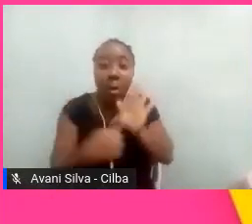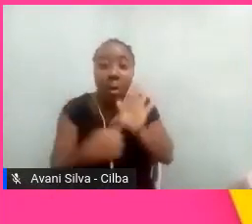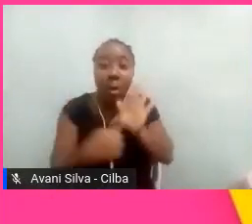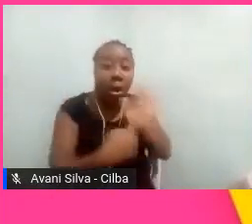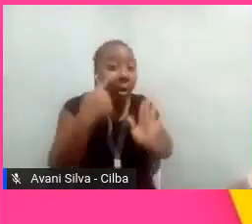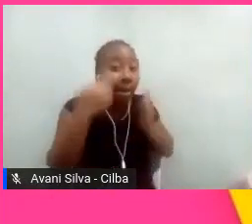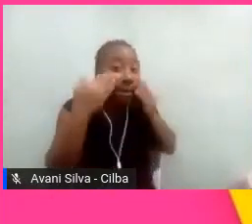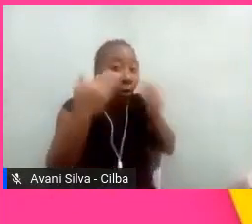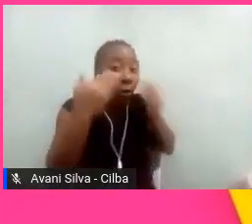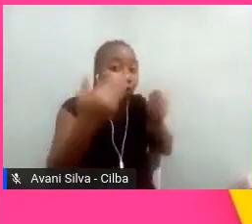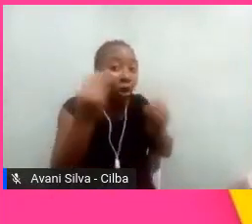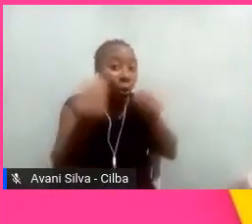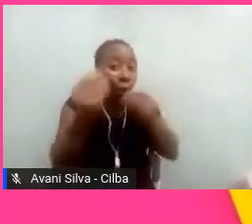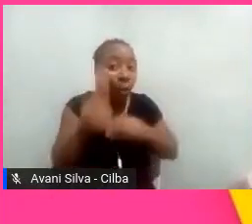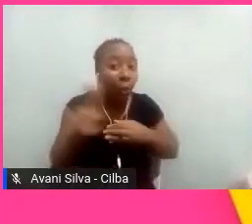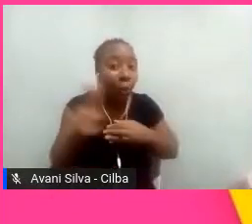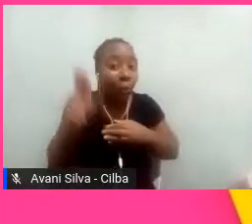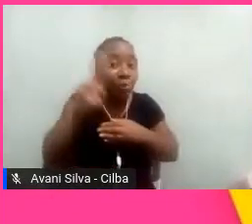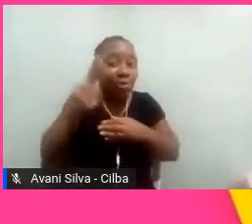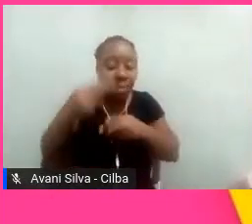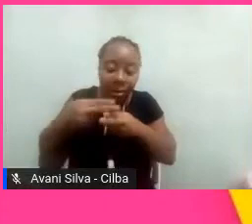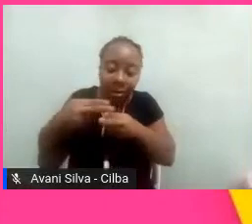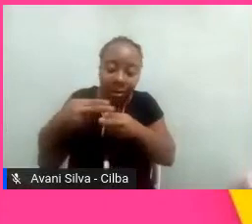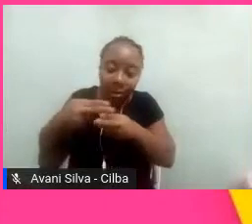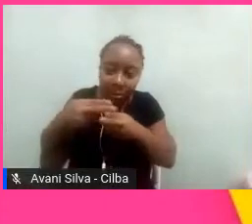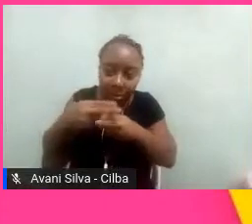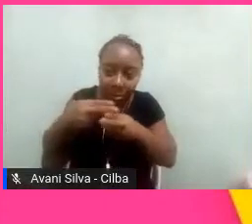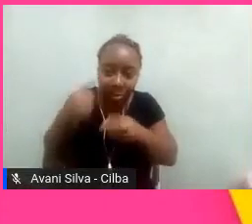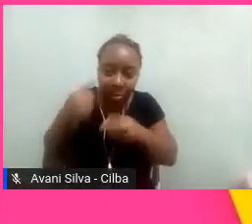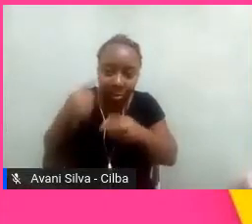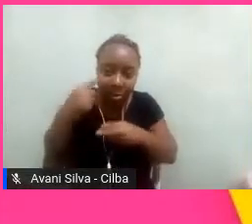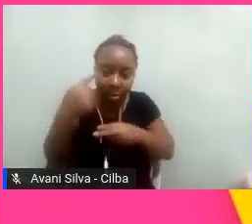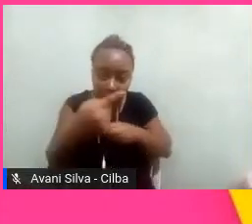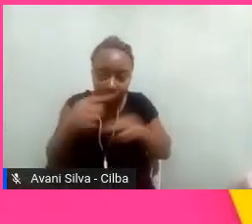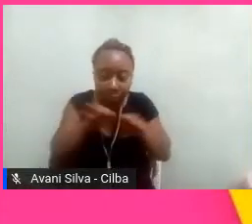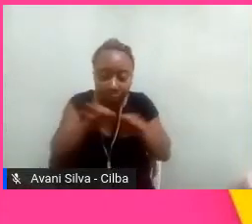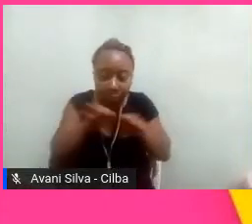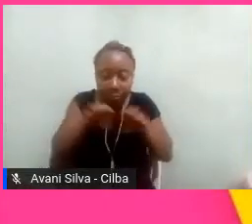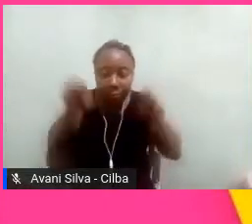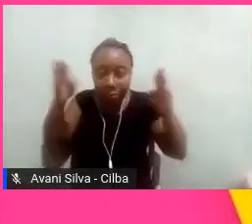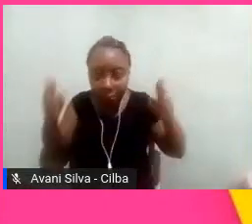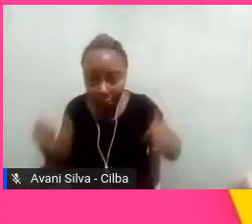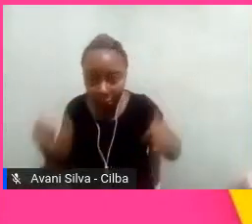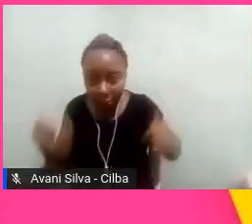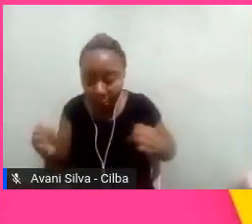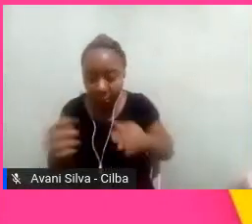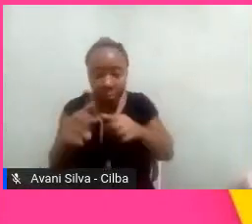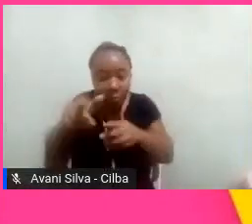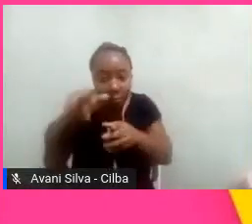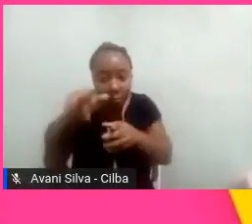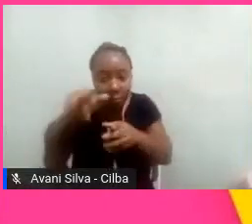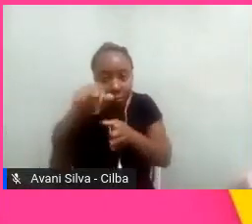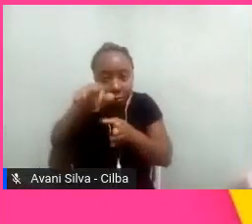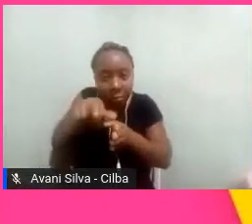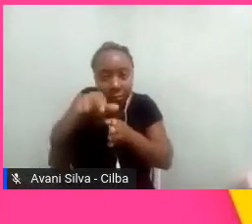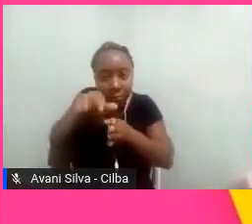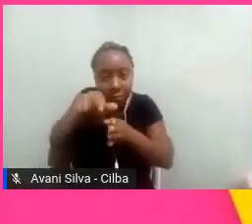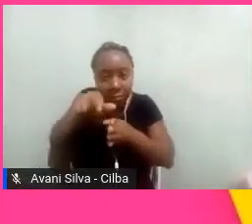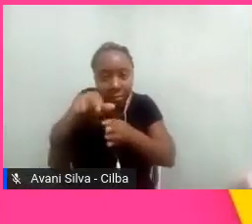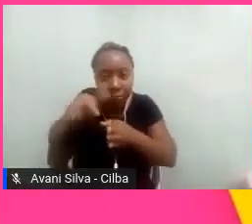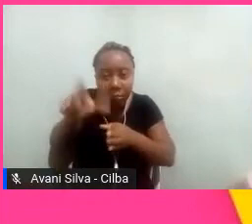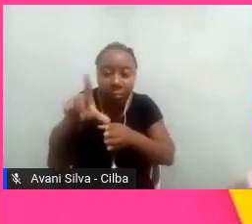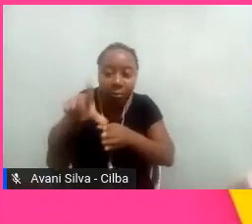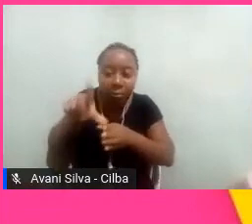dedo fica apoiado na mesa, a lâmina apoiada aqui, e aí aqui eu pressiono para